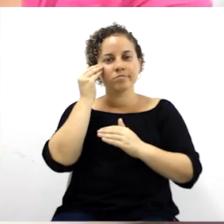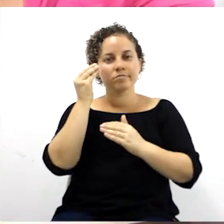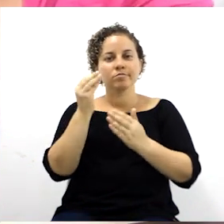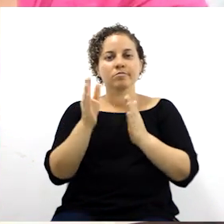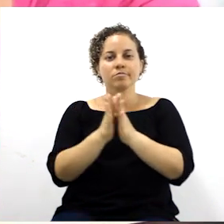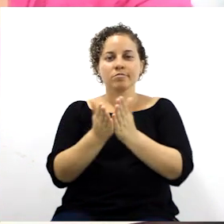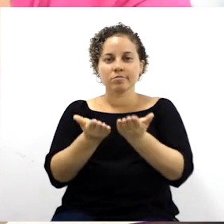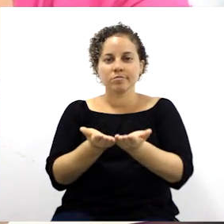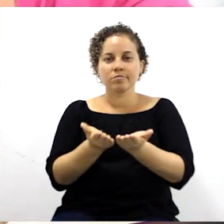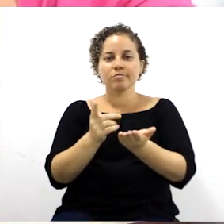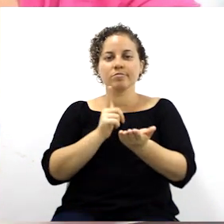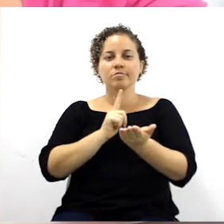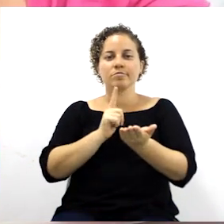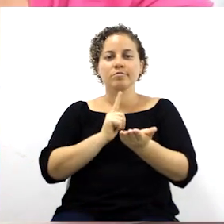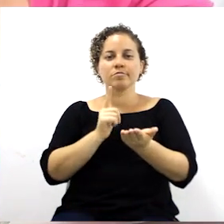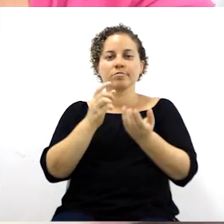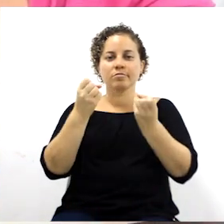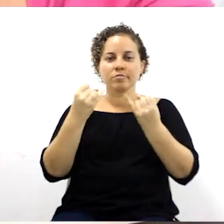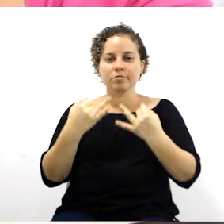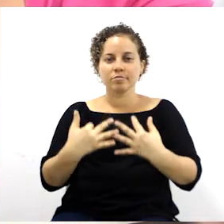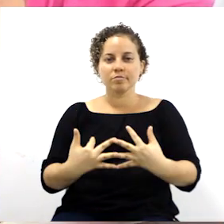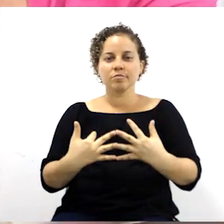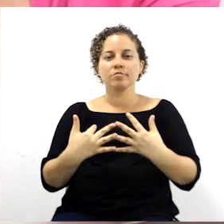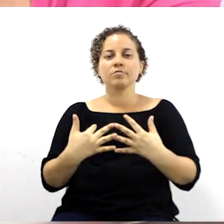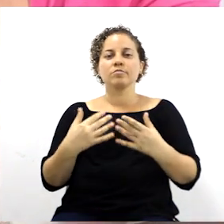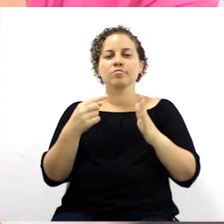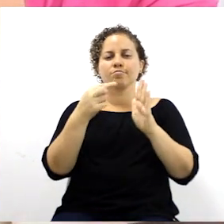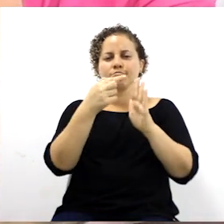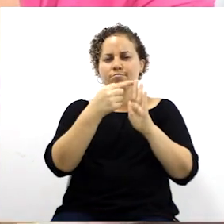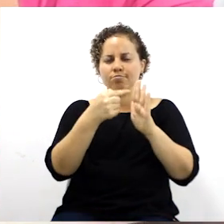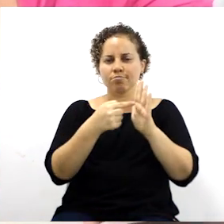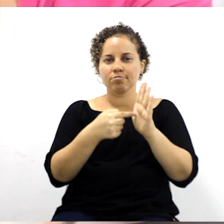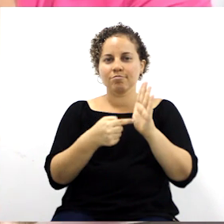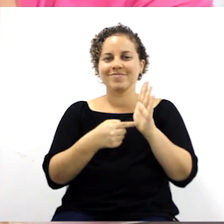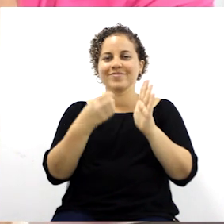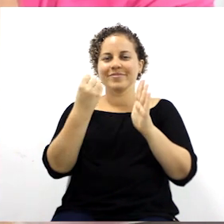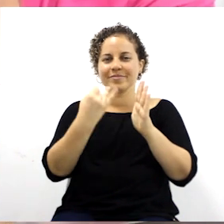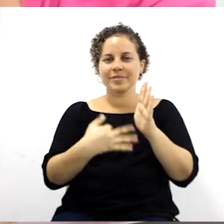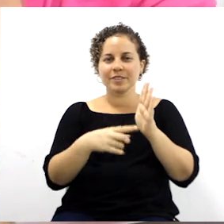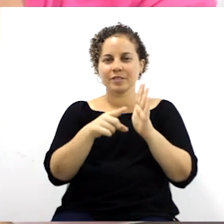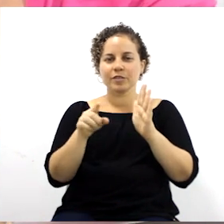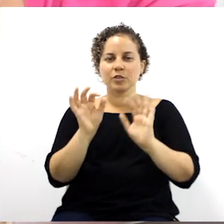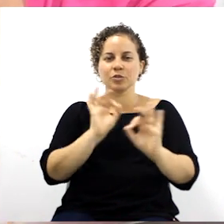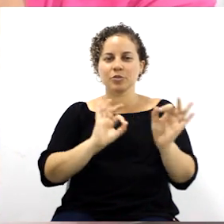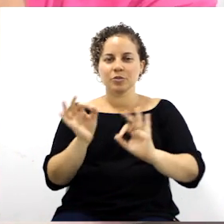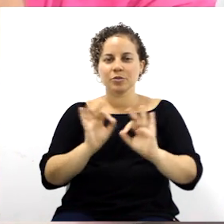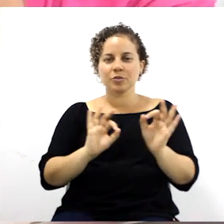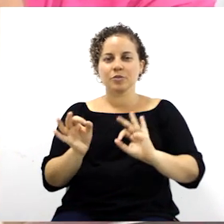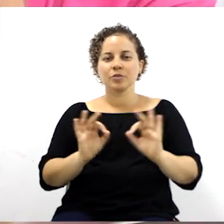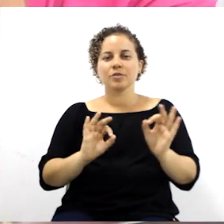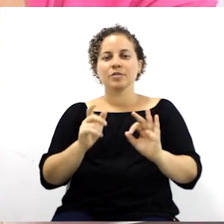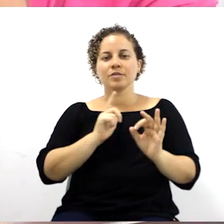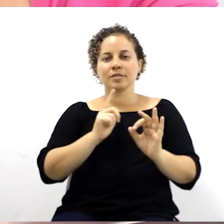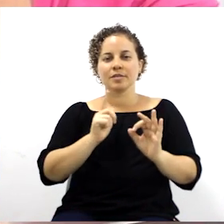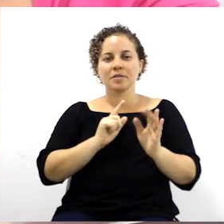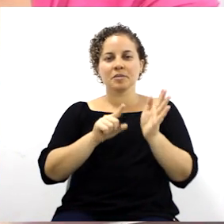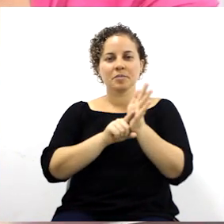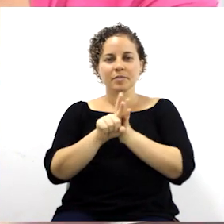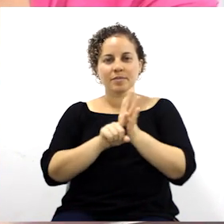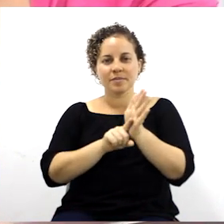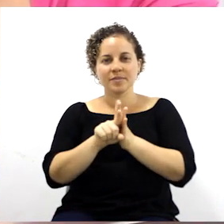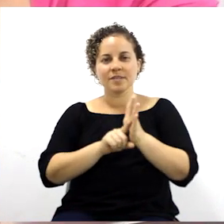Mas, de qualquer forma, deixo aqui para vocês algumas dicas quando vocês forem montar essa estrutura, né, com relação à pesquisa, que